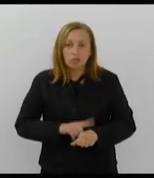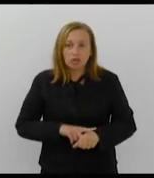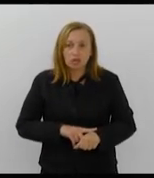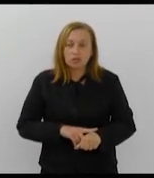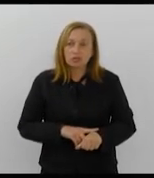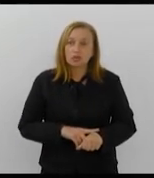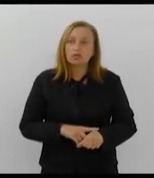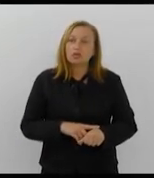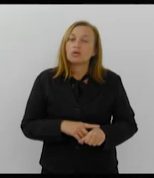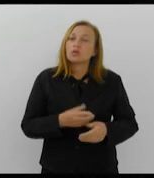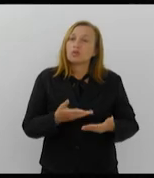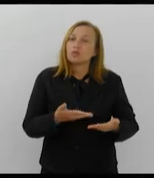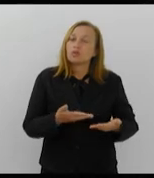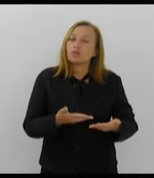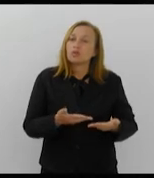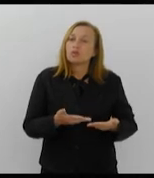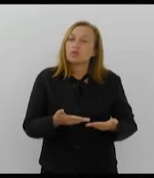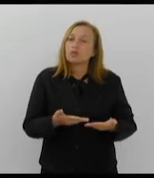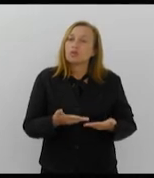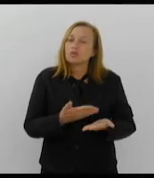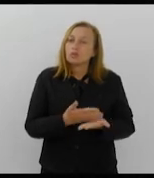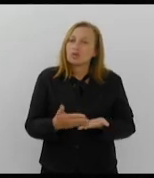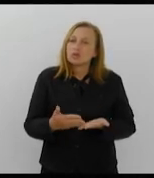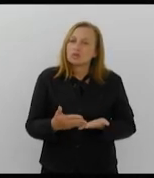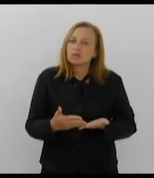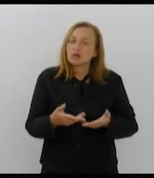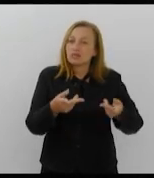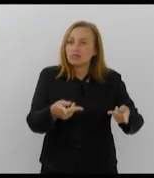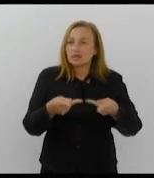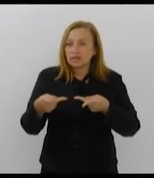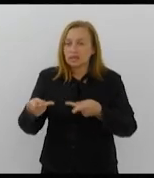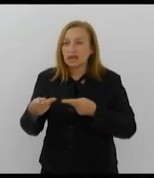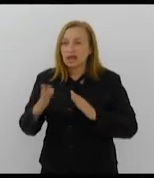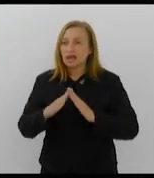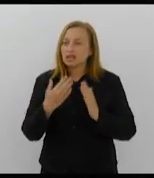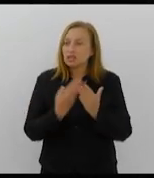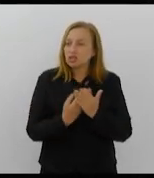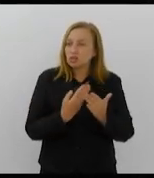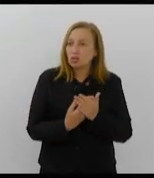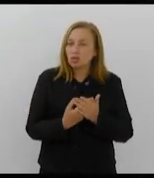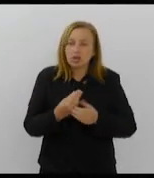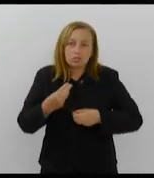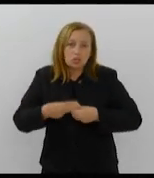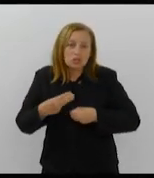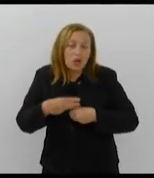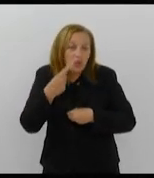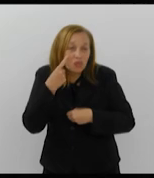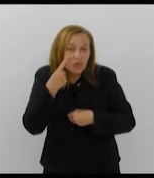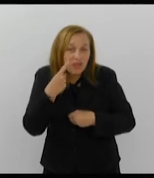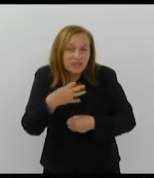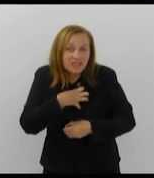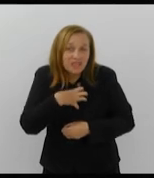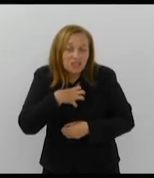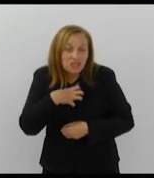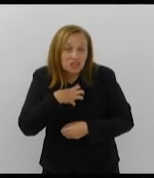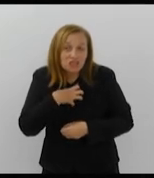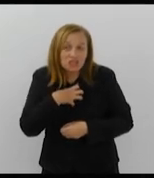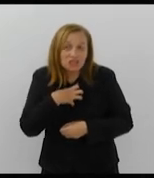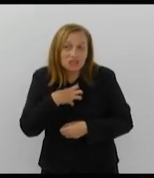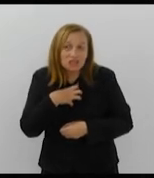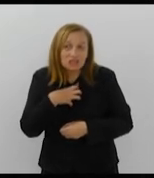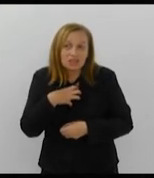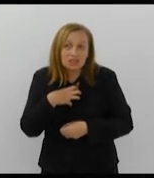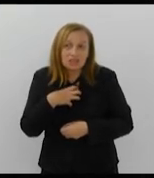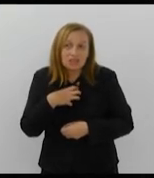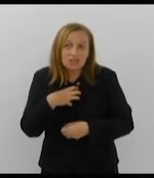trazer aquelas escolas carentes do município, eu vi que os olhos deles se enchiam de lágrimas em ver, primeiro, um juiz, ver